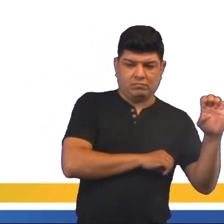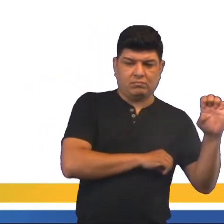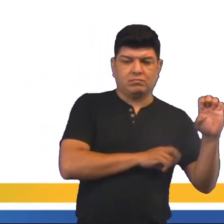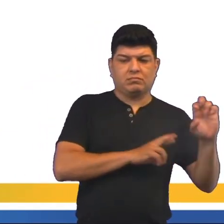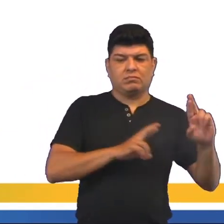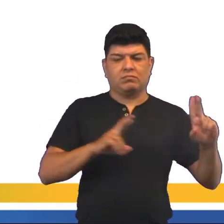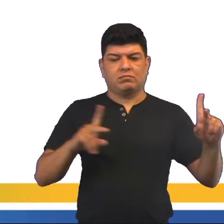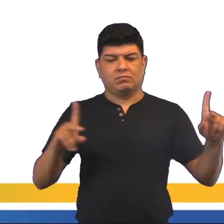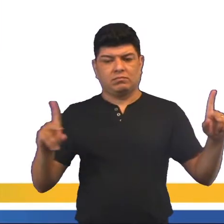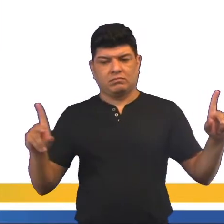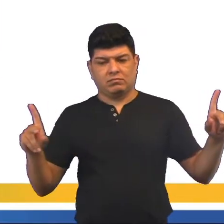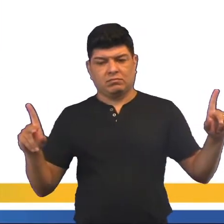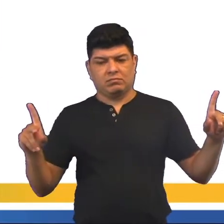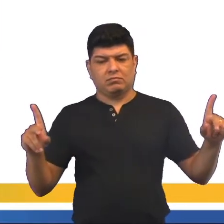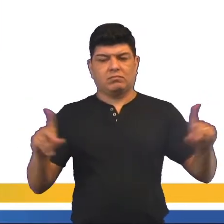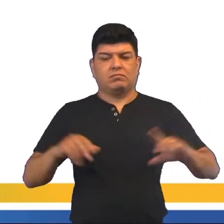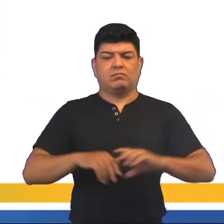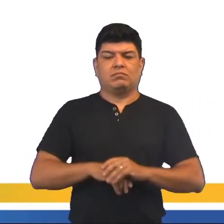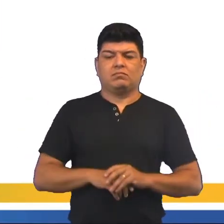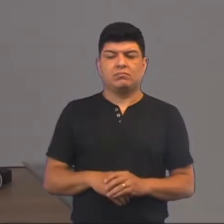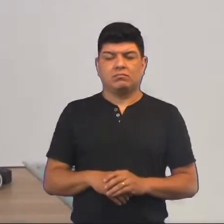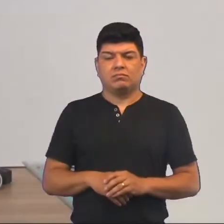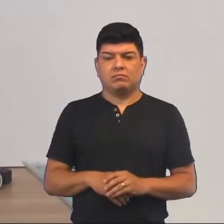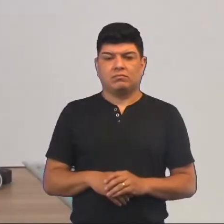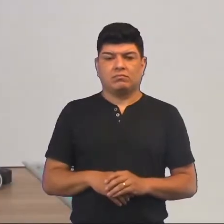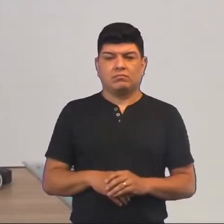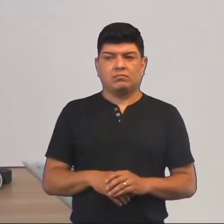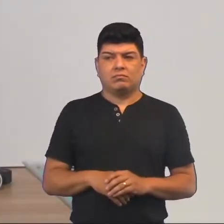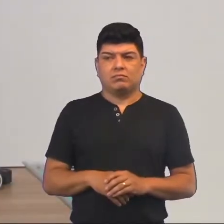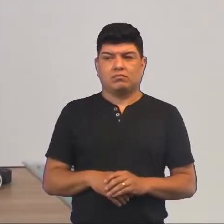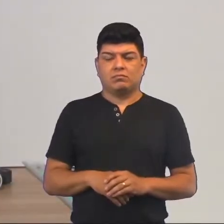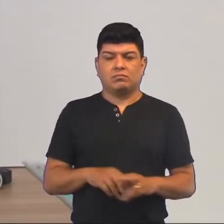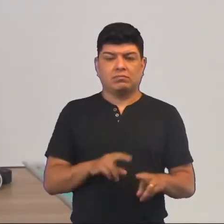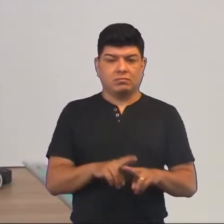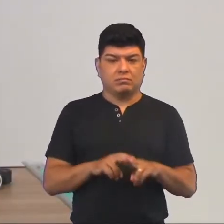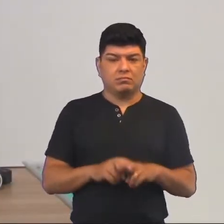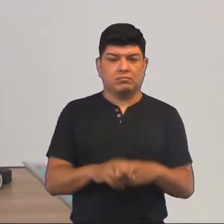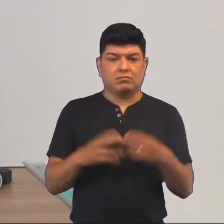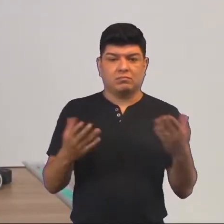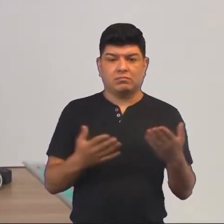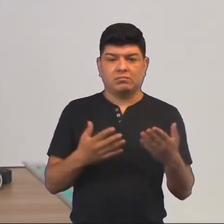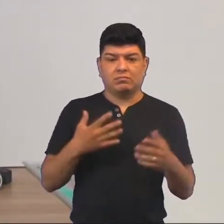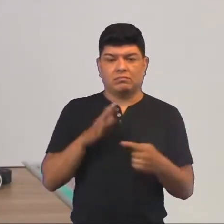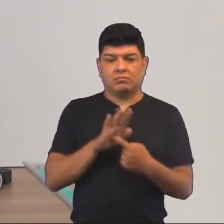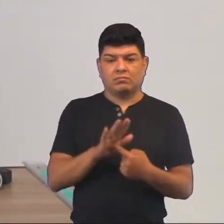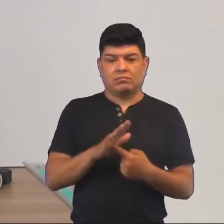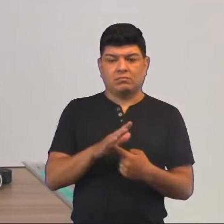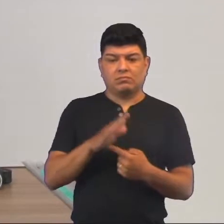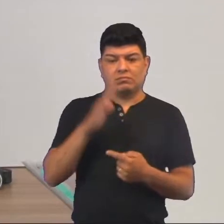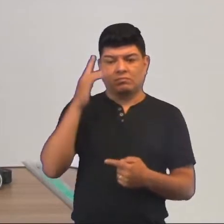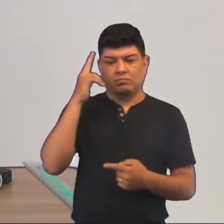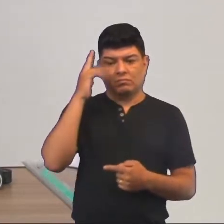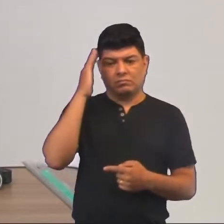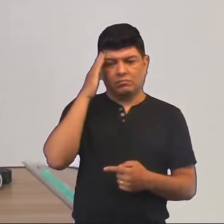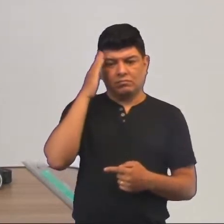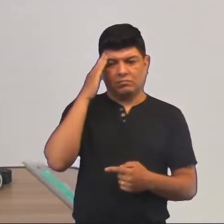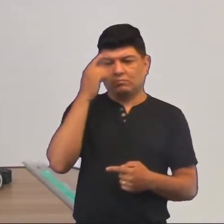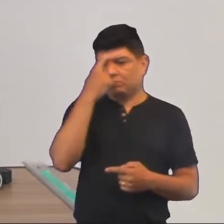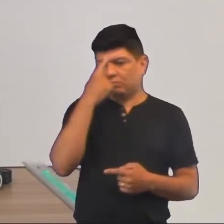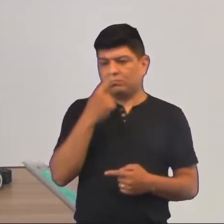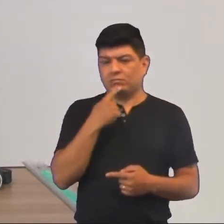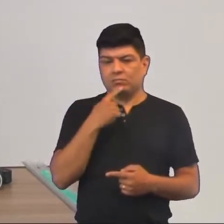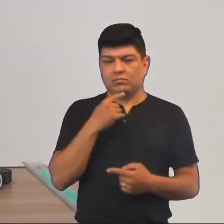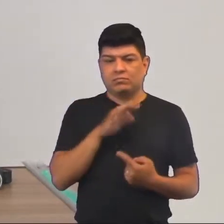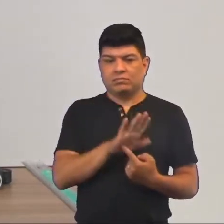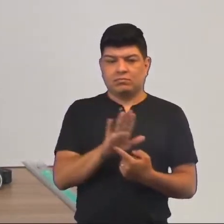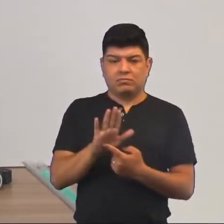é projetada do lado oposto. Então, olha só. Nessa animação, a gente vai poder entender um pouquinho agora. Eu trouxe uma imagem para